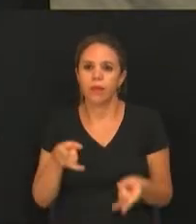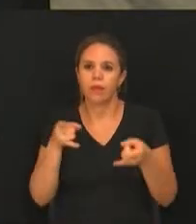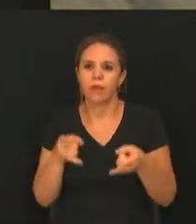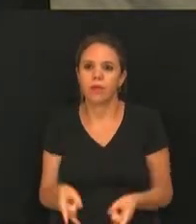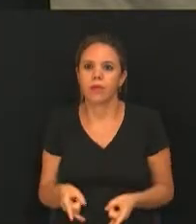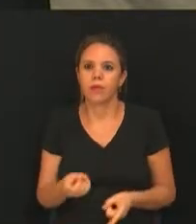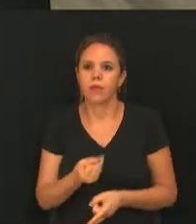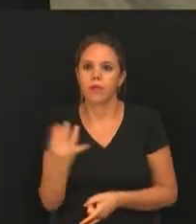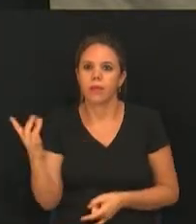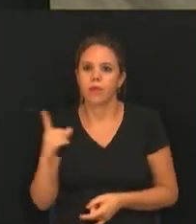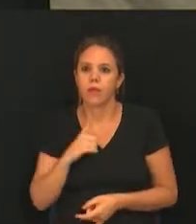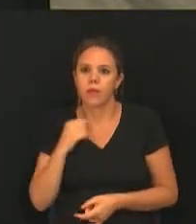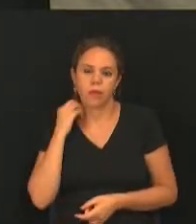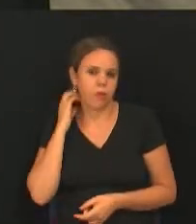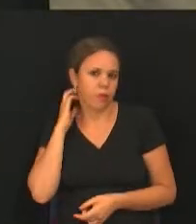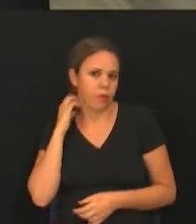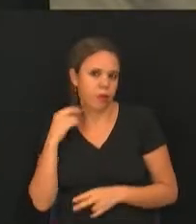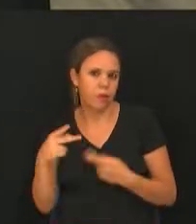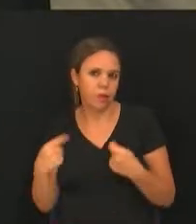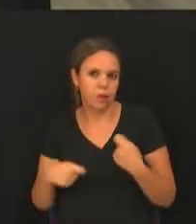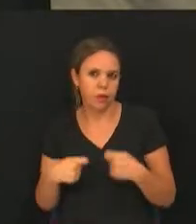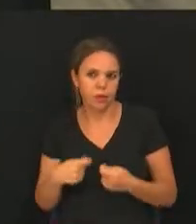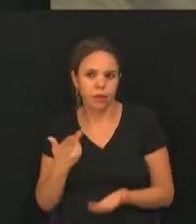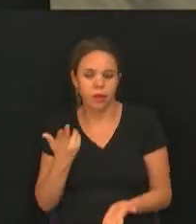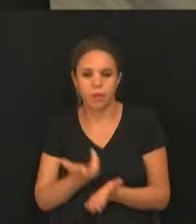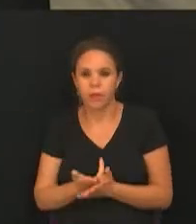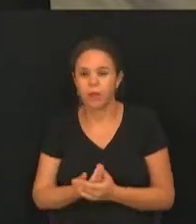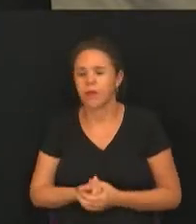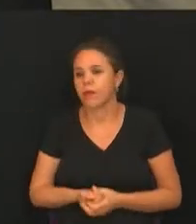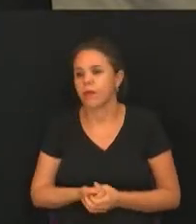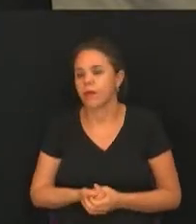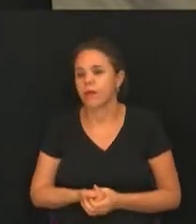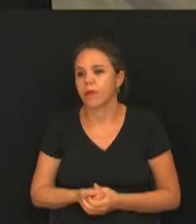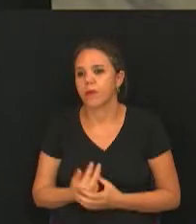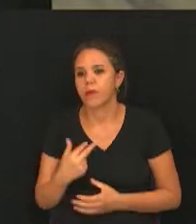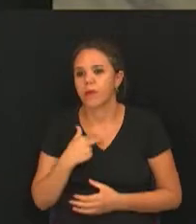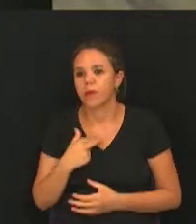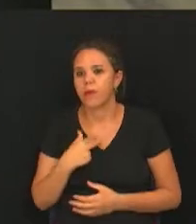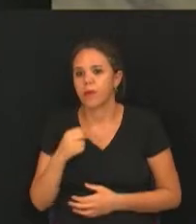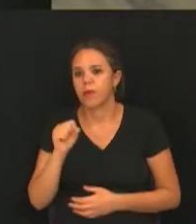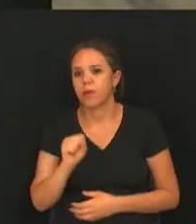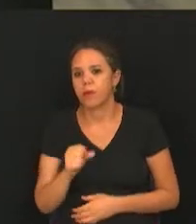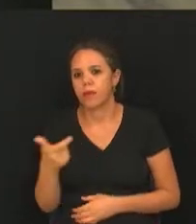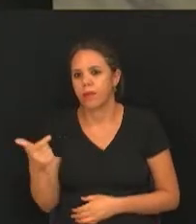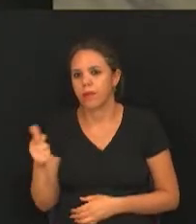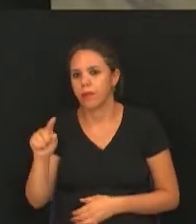Porque ainda tem muita gente precisando de internação. É a ocupação de